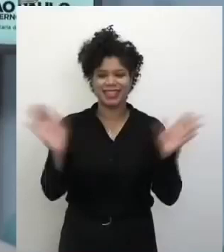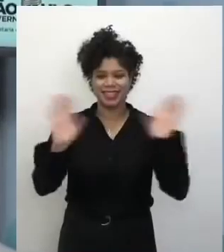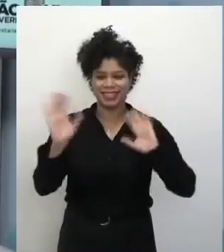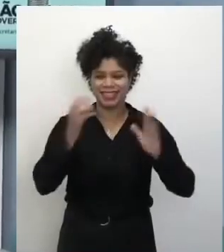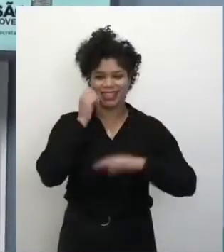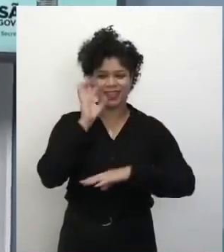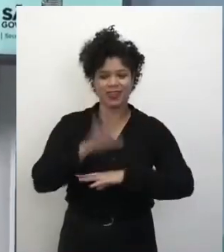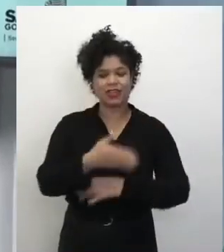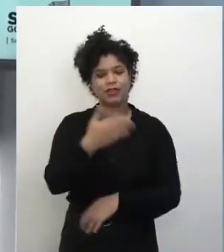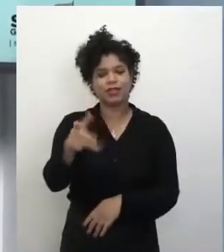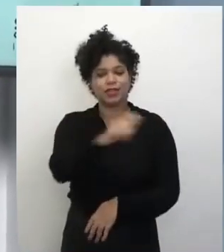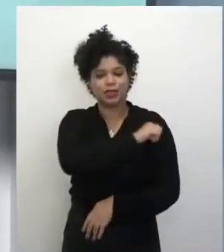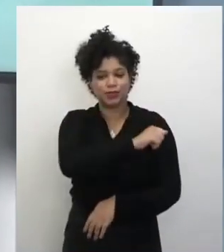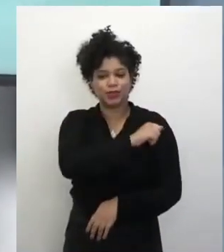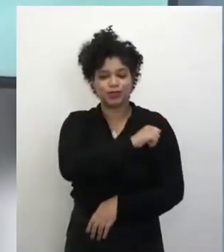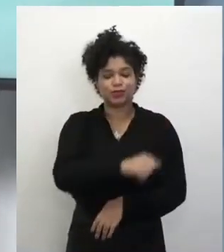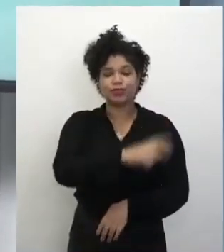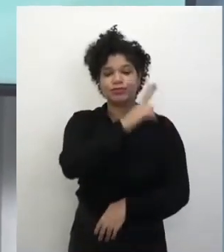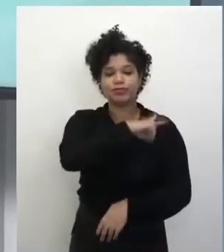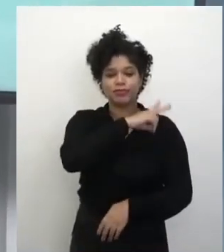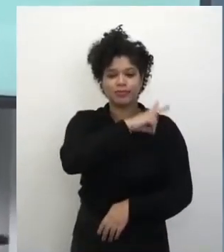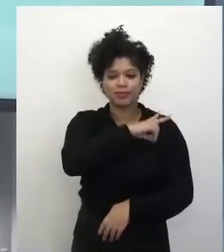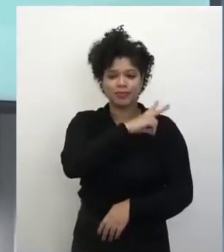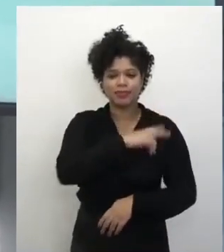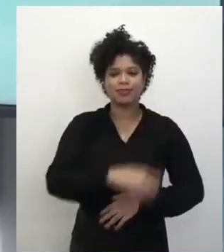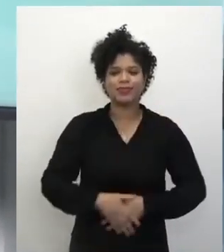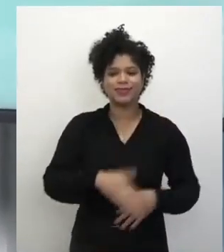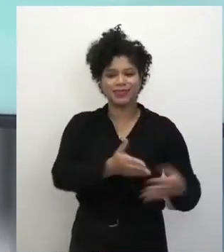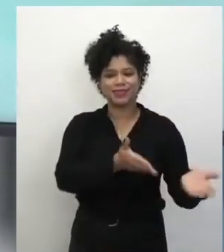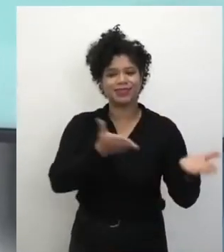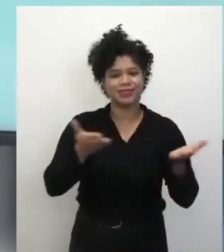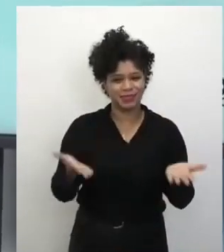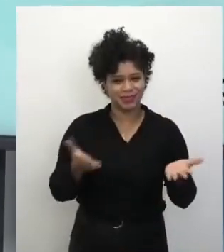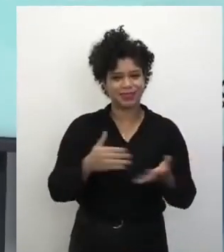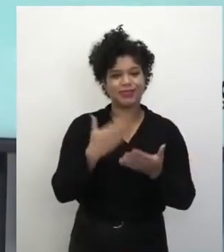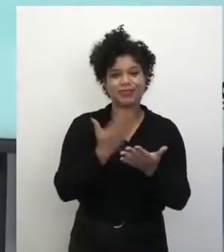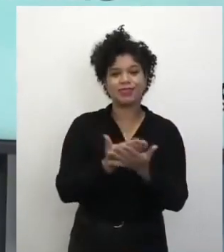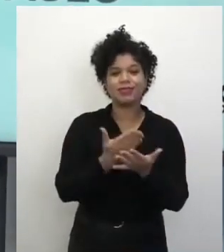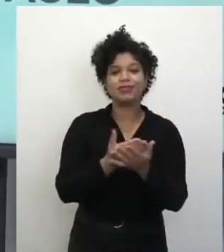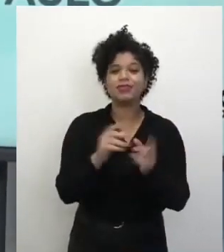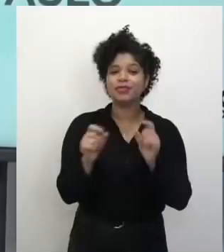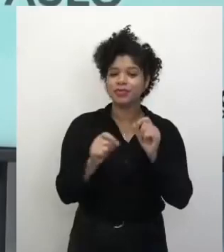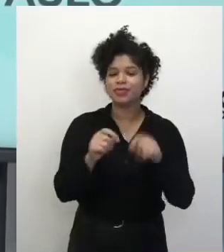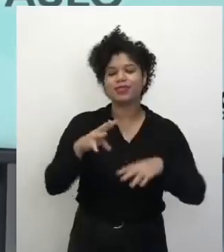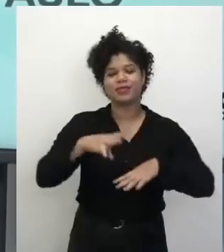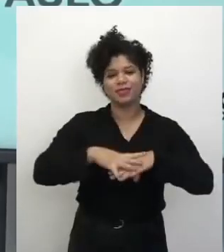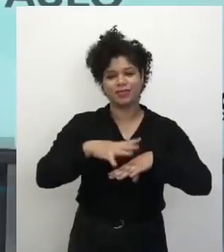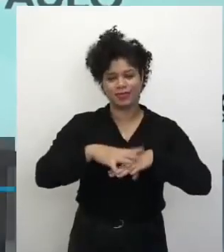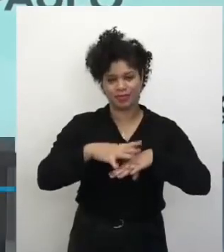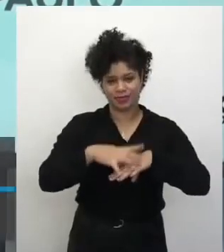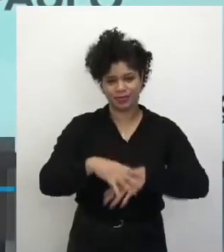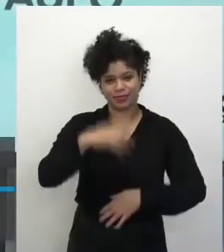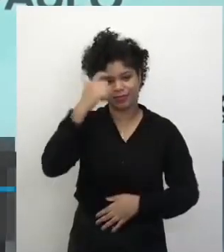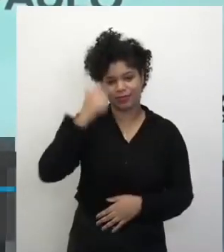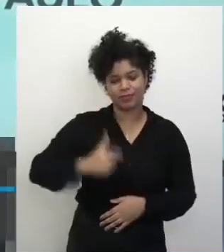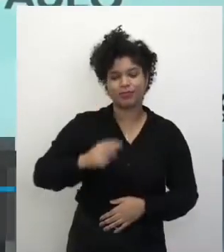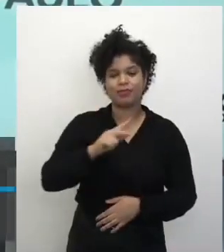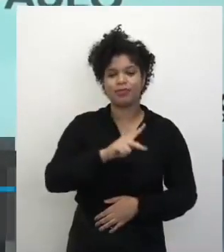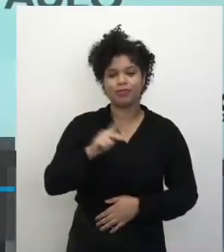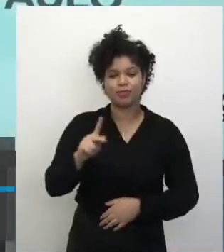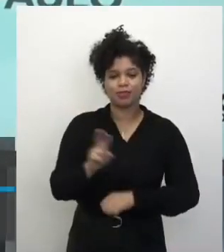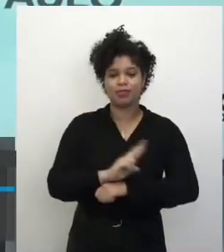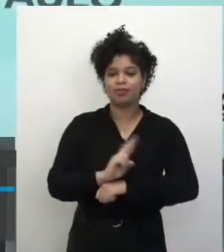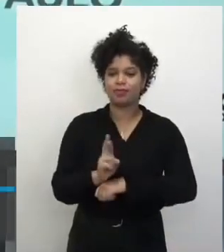Olá, boa tarde, alunos da segunda série do ensino médio. Sejam todos bem-vindos a mais uma aula de matemática. Eu sou a professora